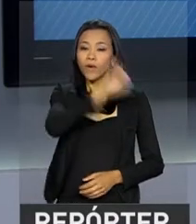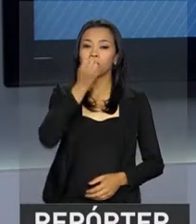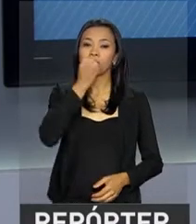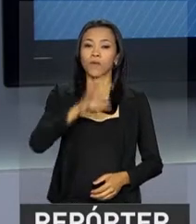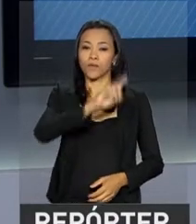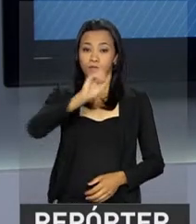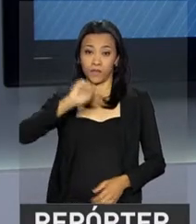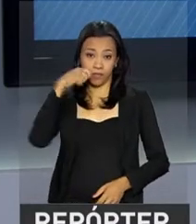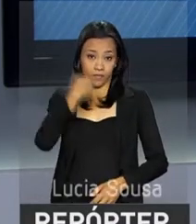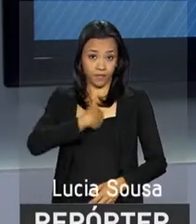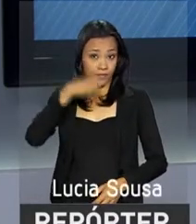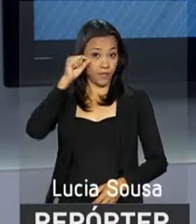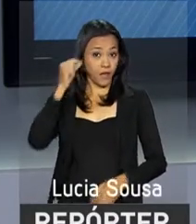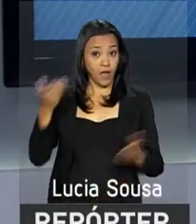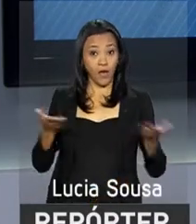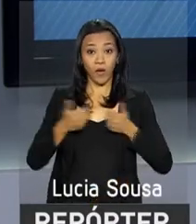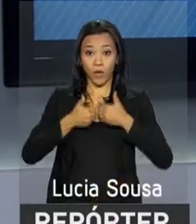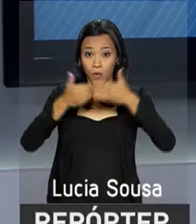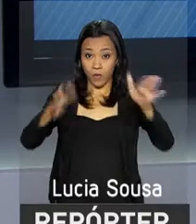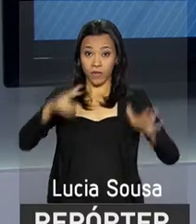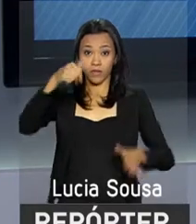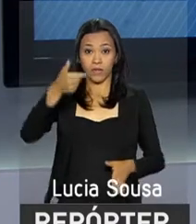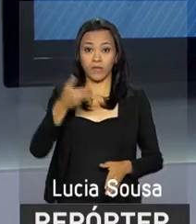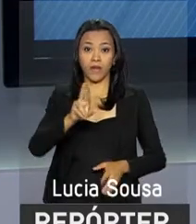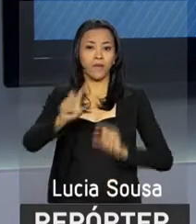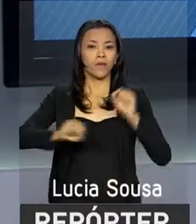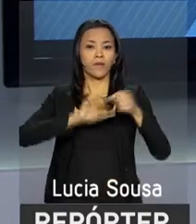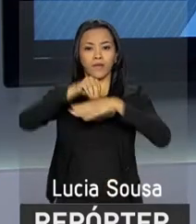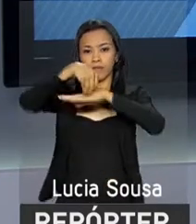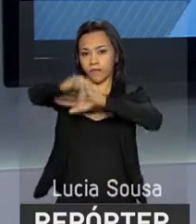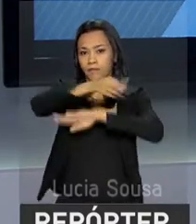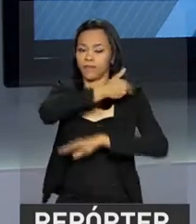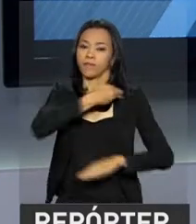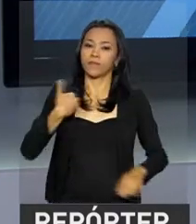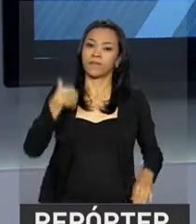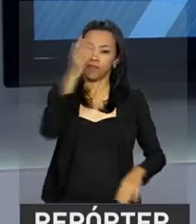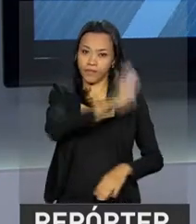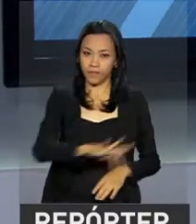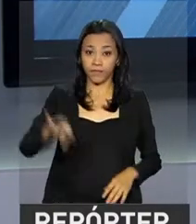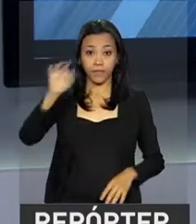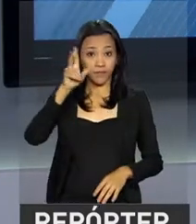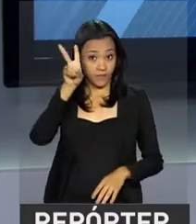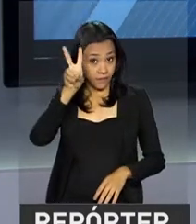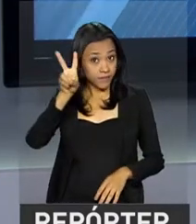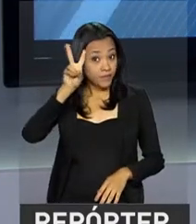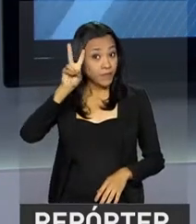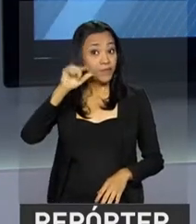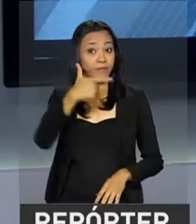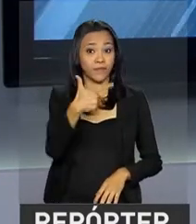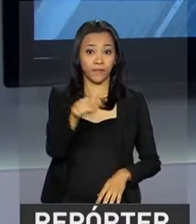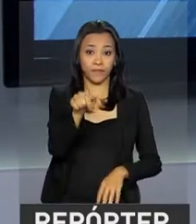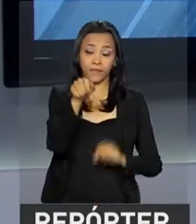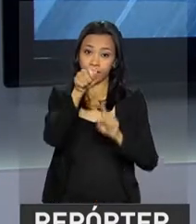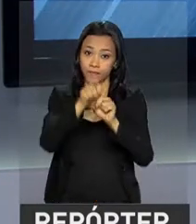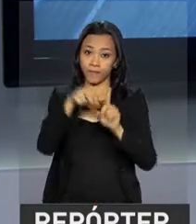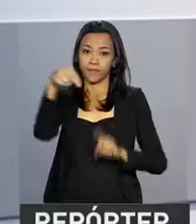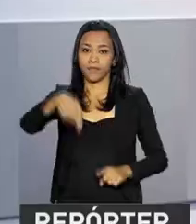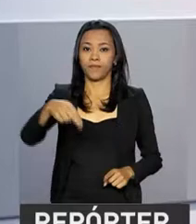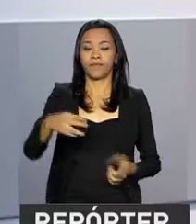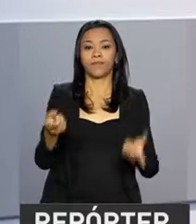Olá, bom dia. Eu sou Thaísa Dias e começa agora o Repórter NBR com as notícias do governo federal desta segunda-feira, 27 de